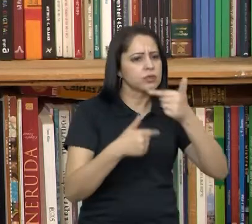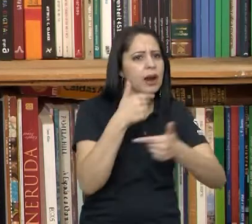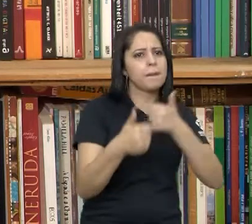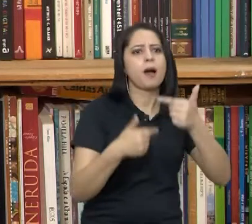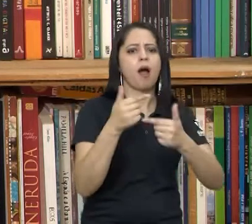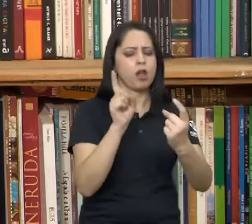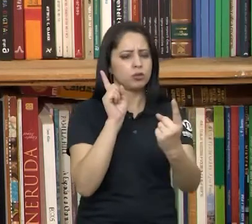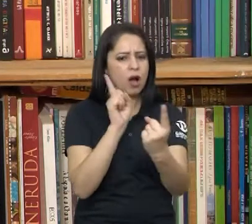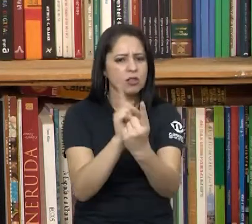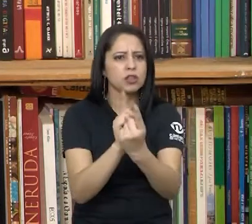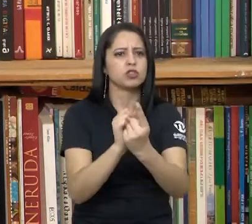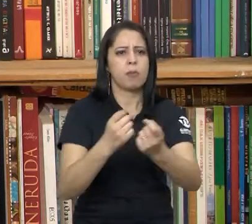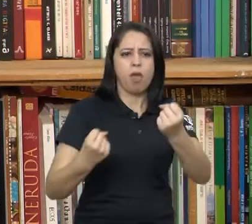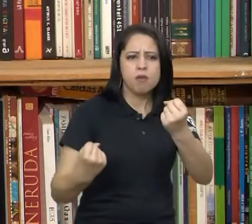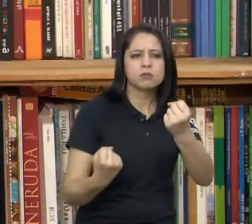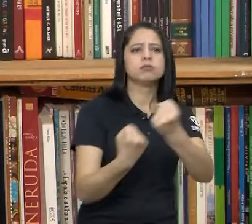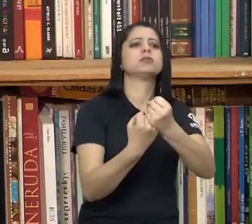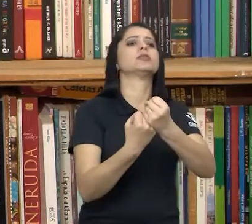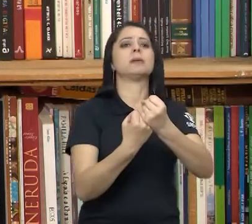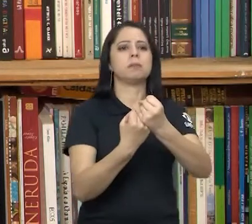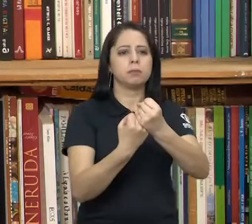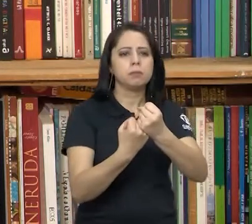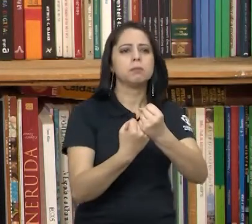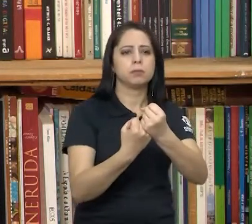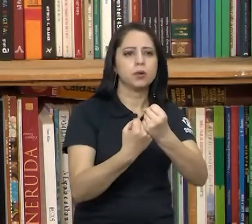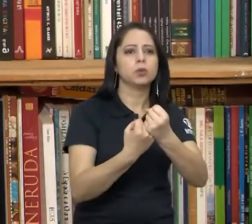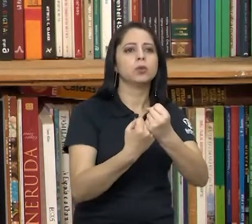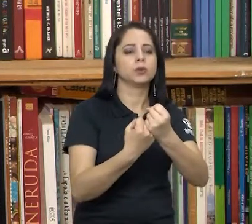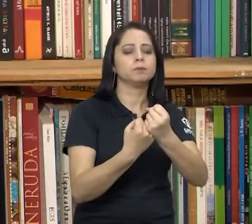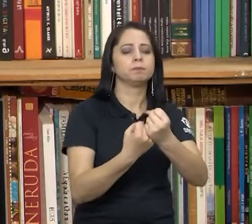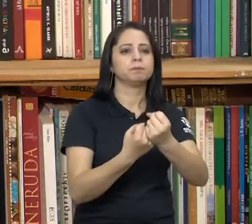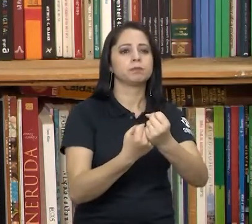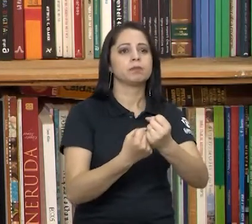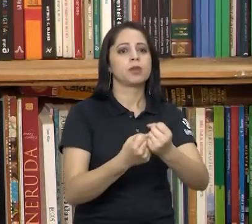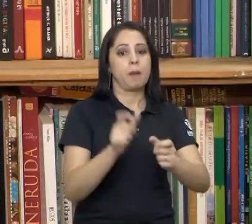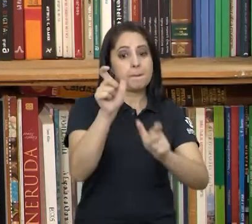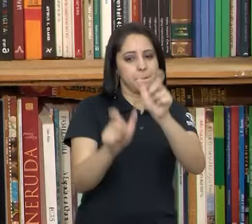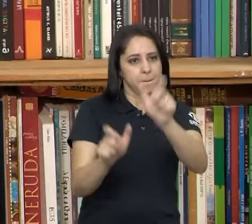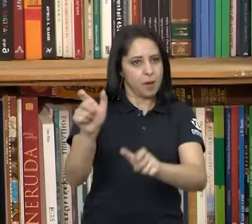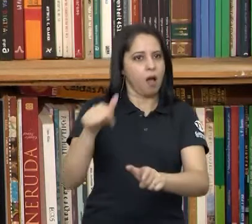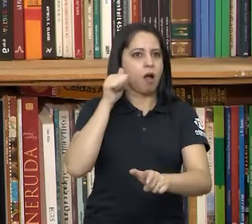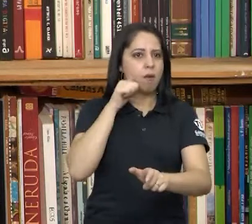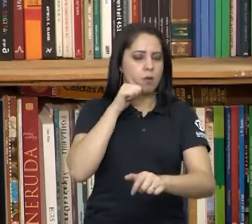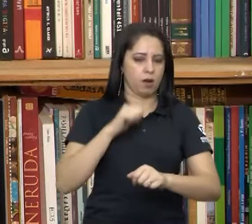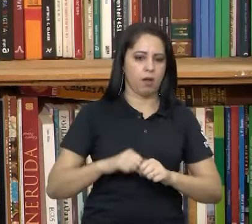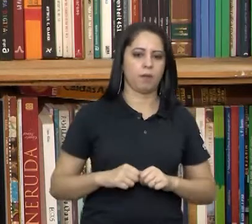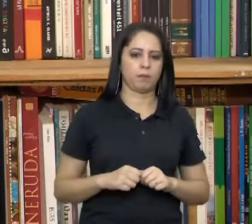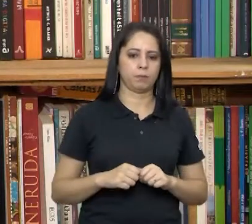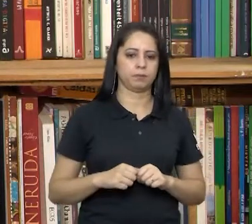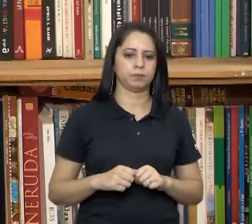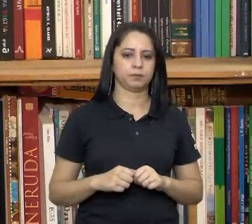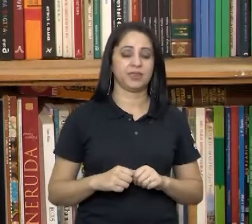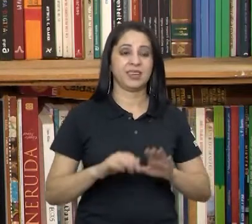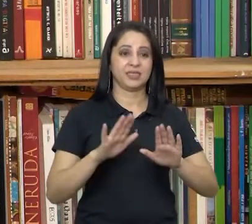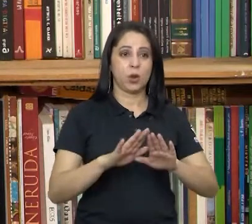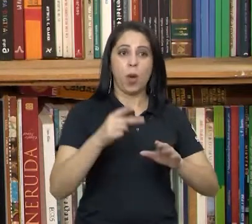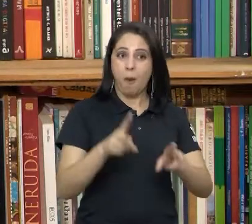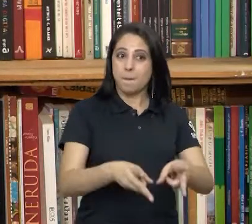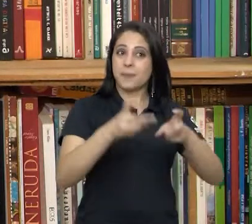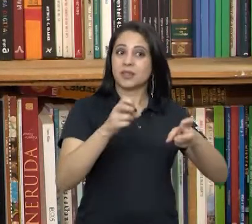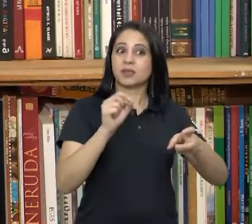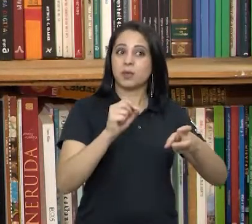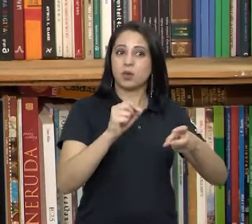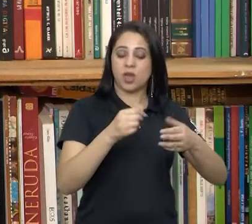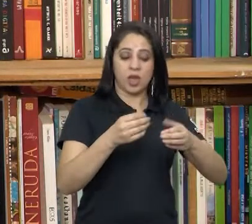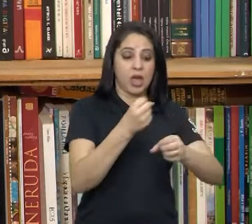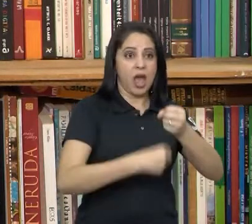gente trabalhe nessas demandas, nas pautas relacionadas especificamente às mulheres. E nos